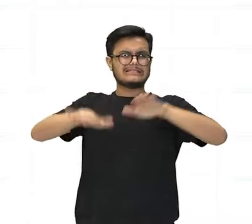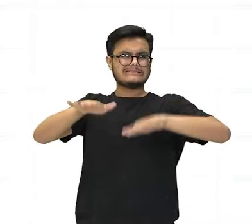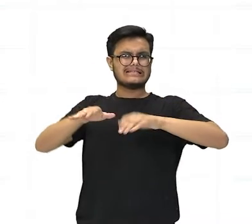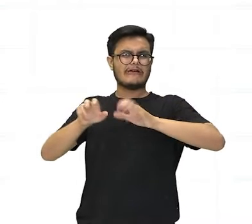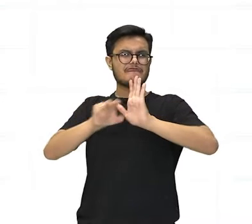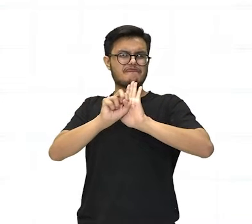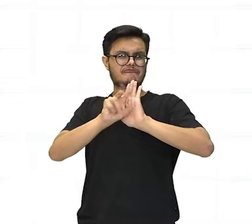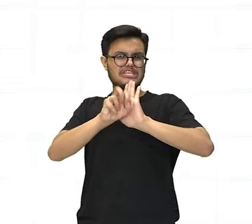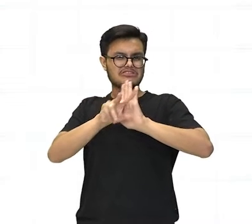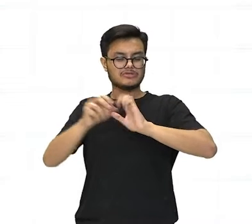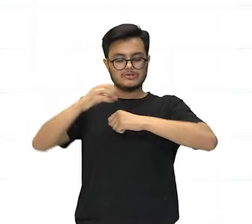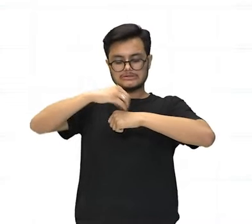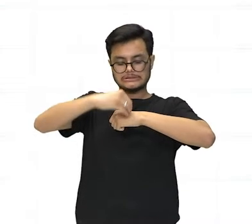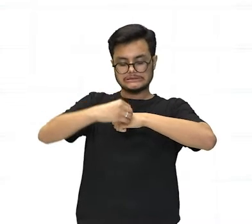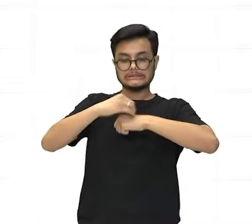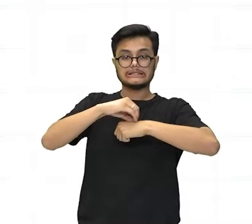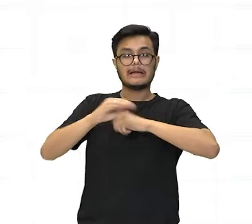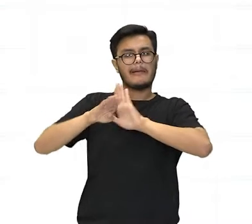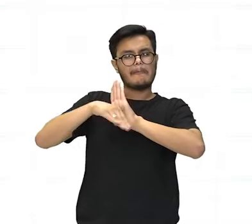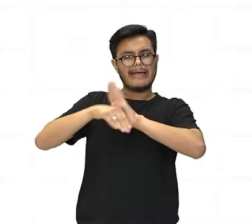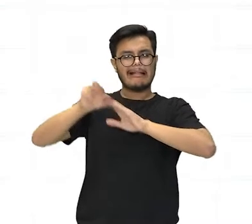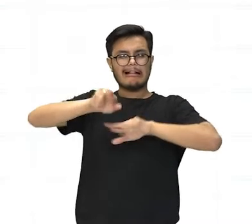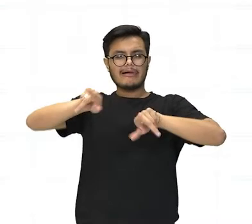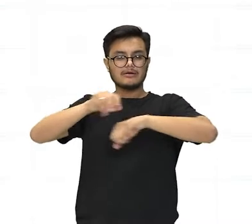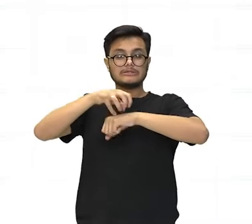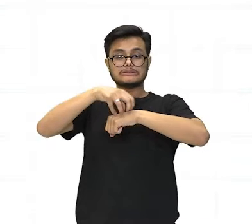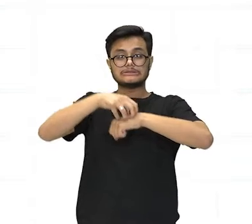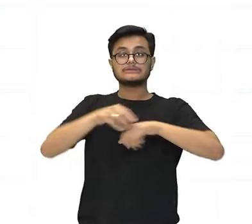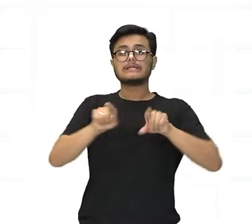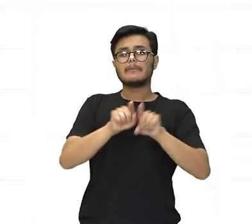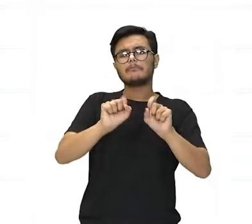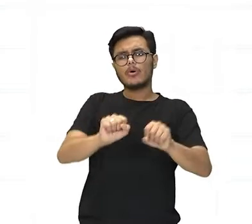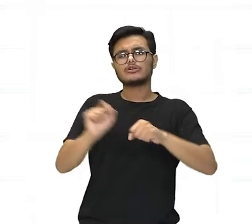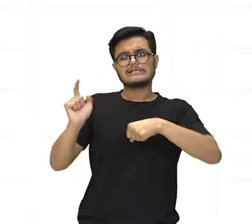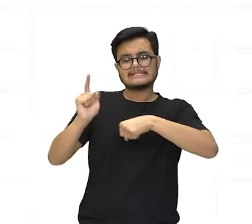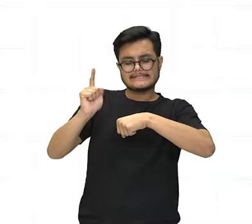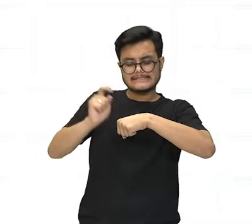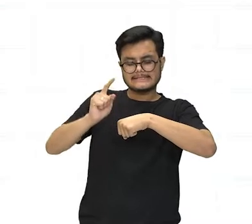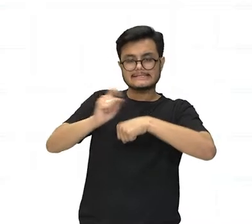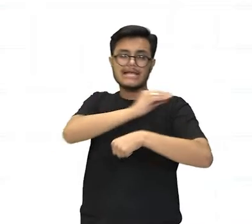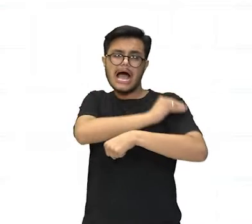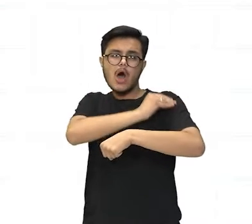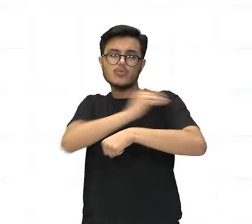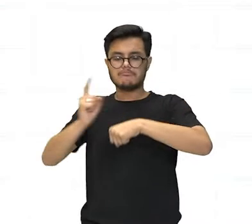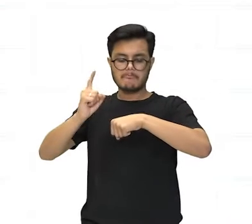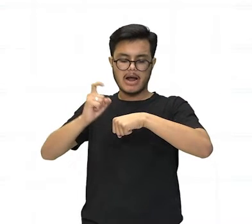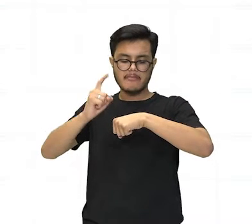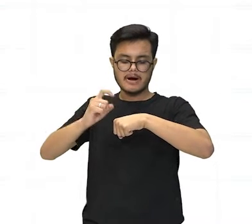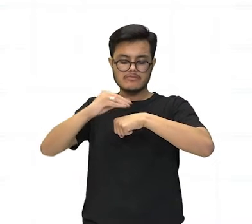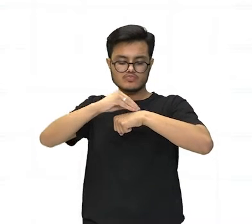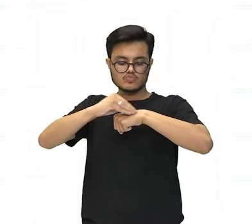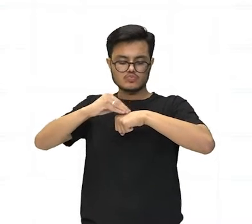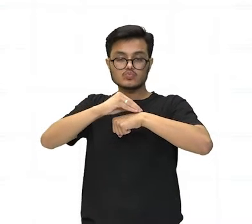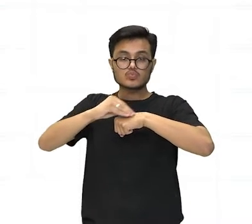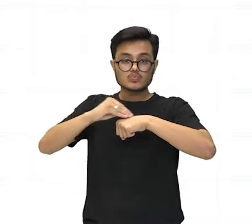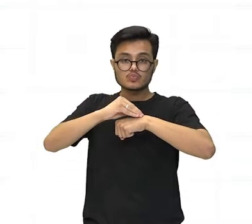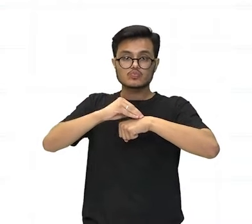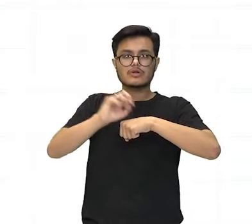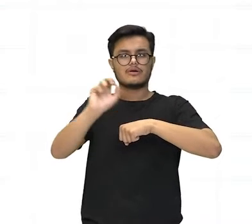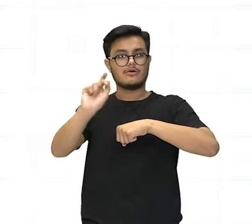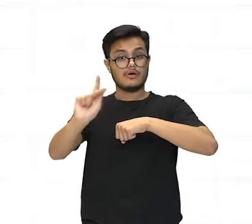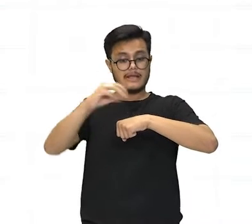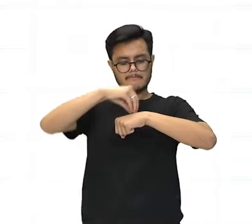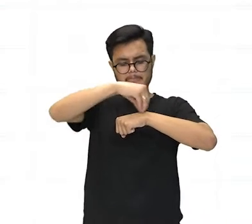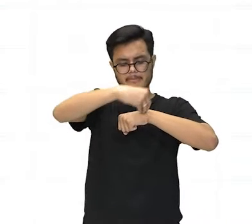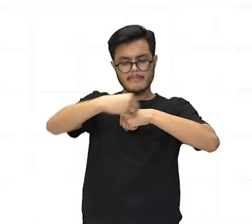infecção. Depois, vocês vão aplicar um antisséptico e vão secar o local em volta da